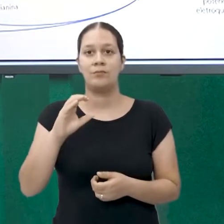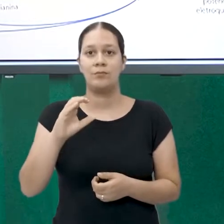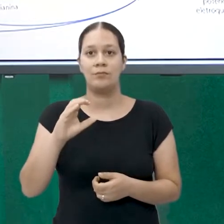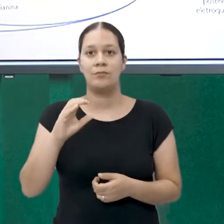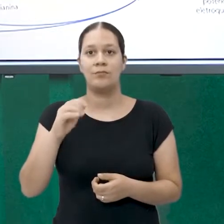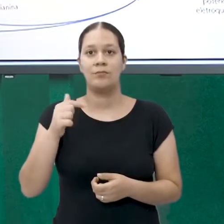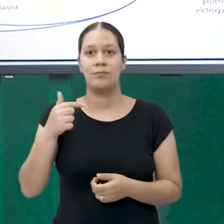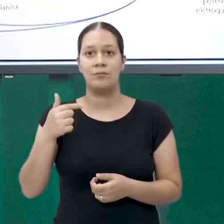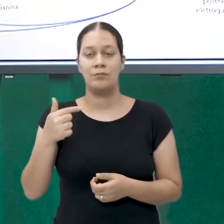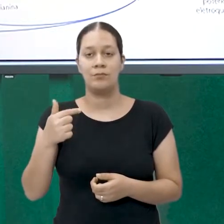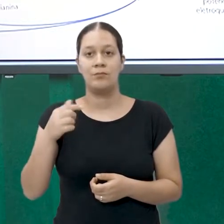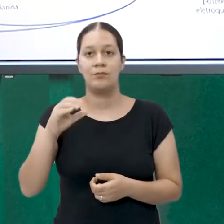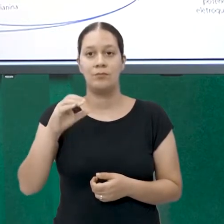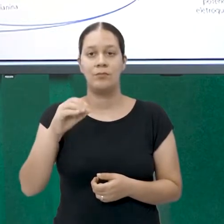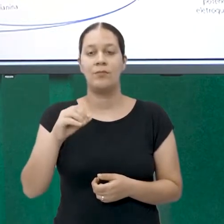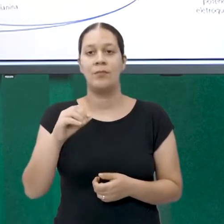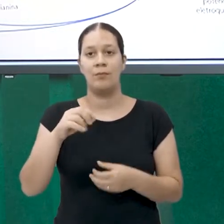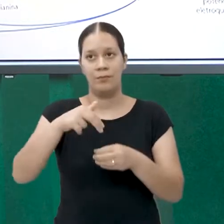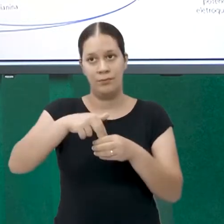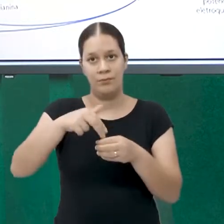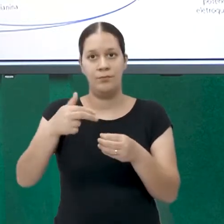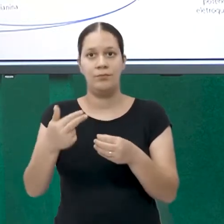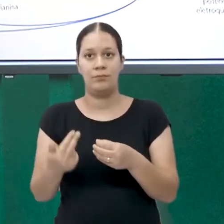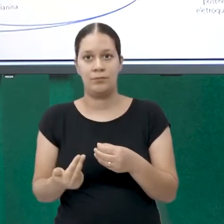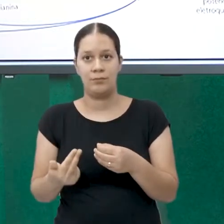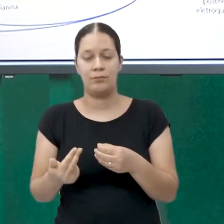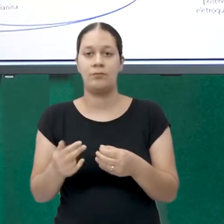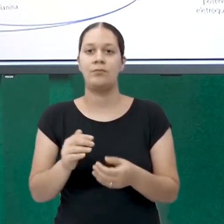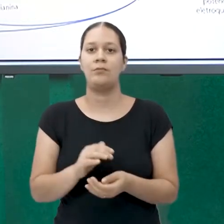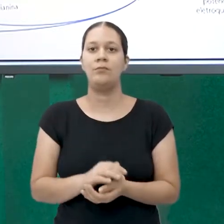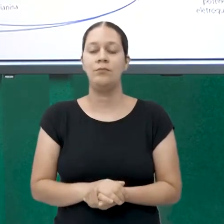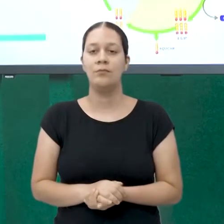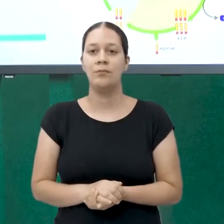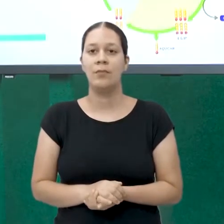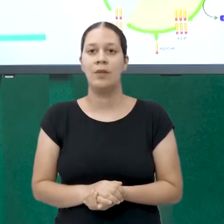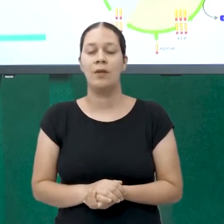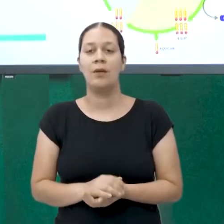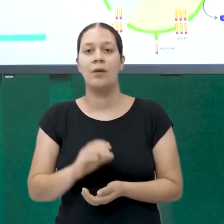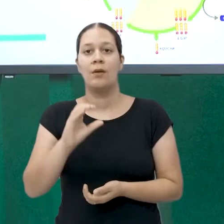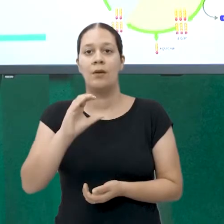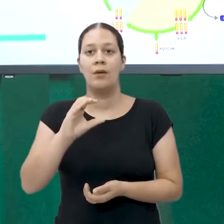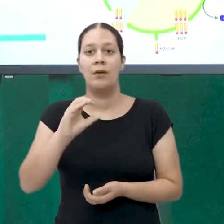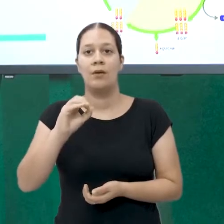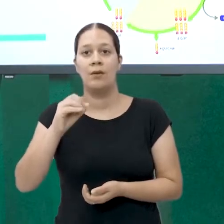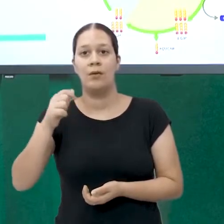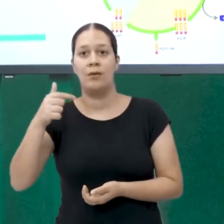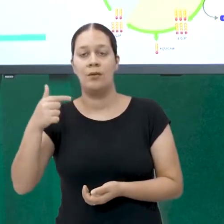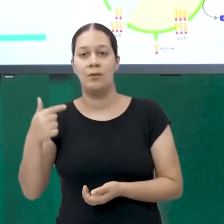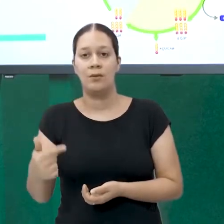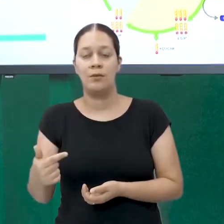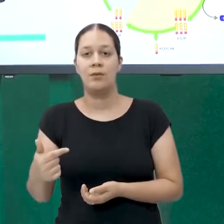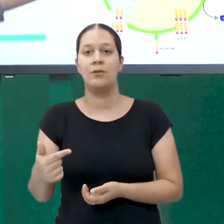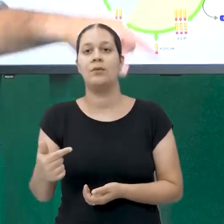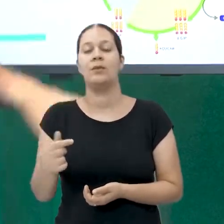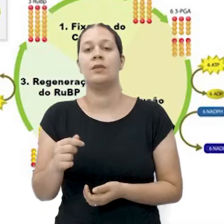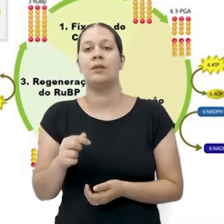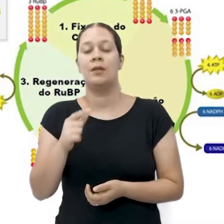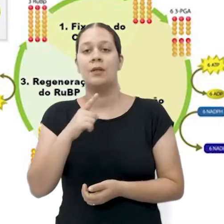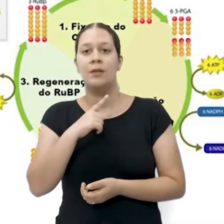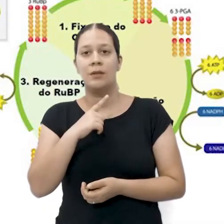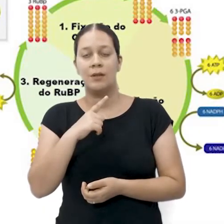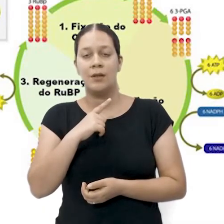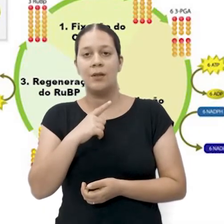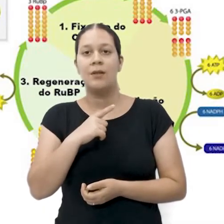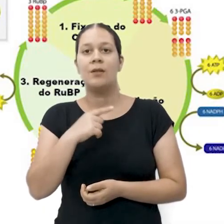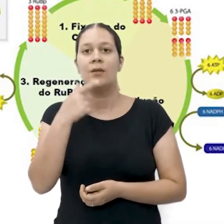oxigênio, tá? O gás, oxigênio, ó, hidrogênio. O gás carbônico vai entrar aqui, ó, na